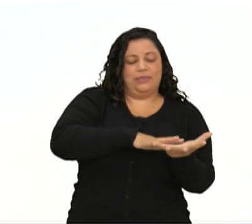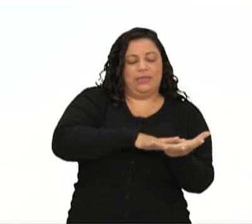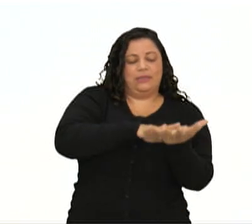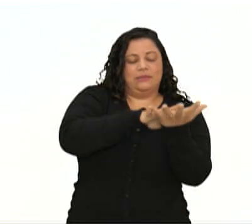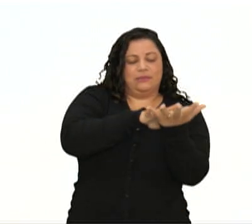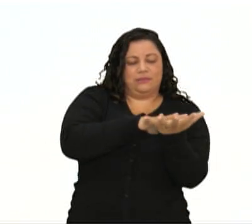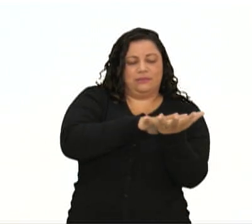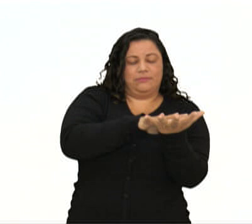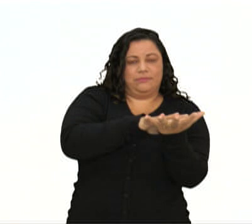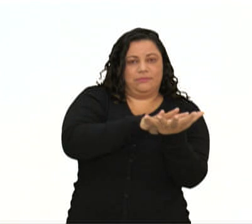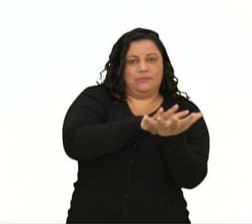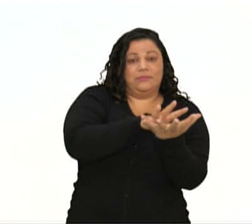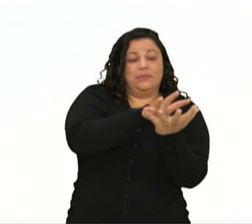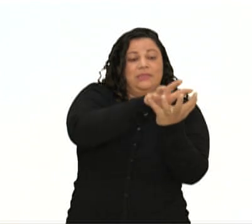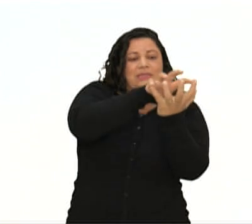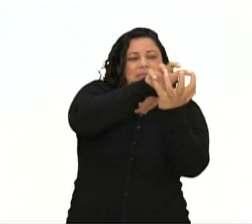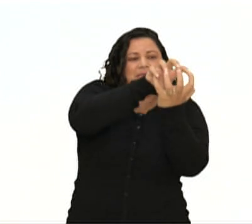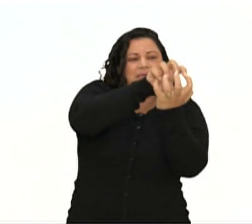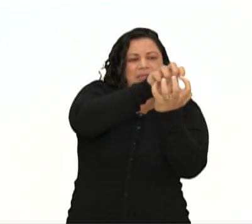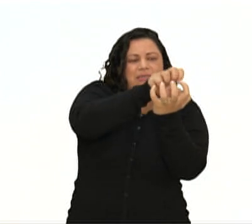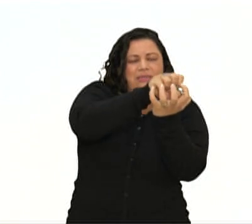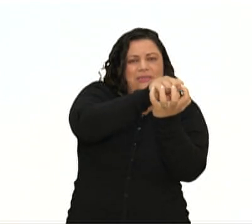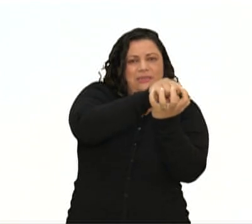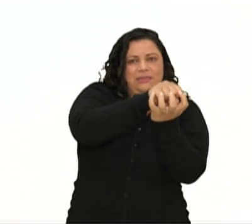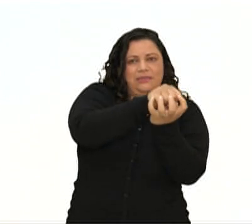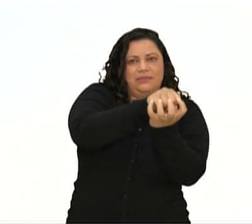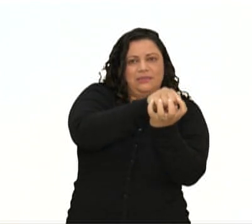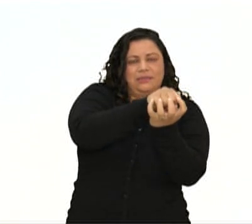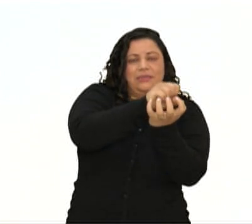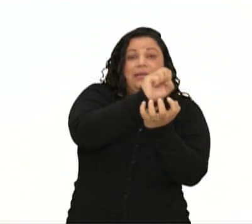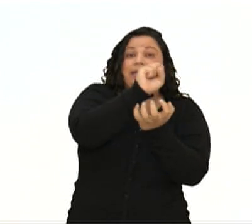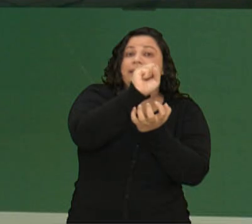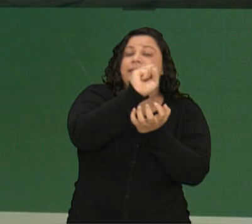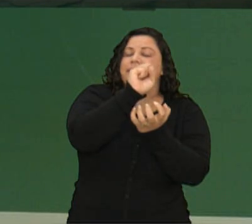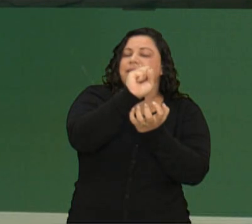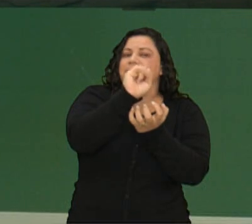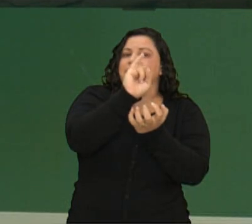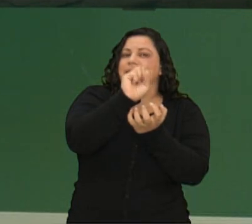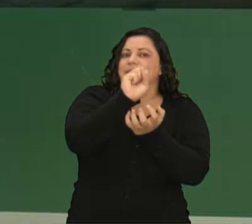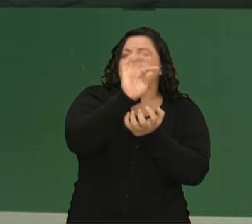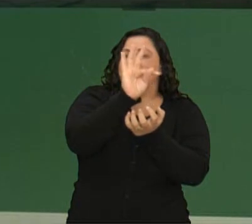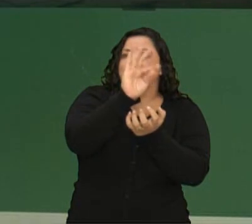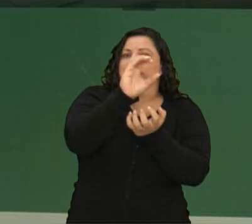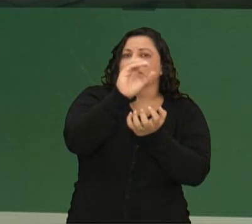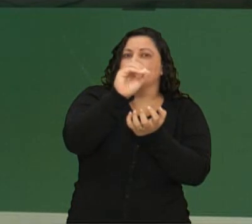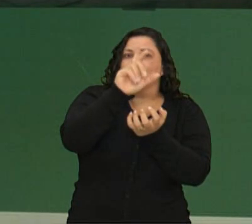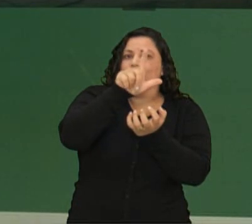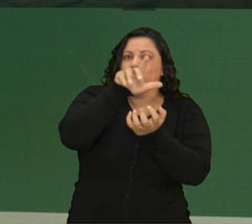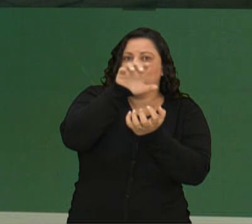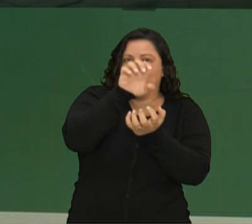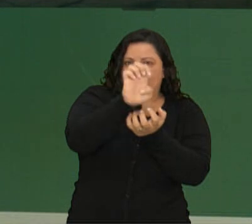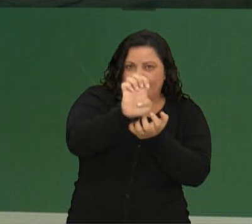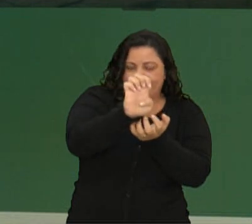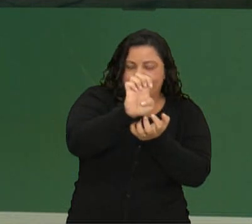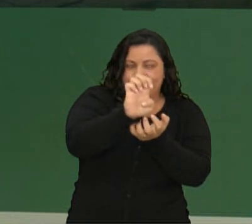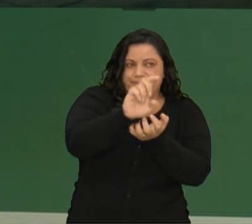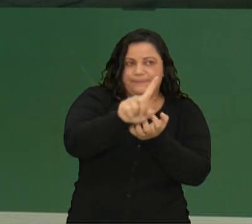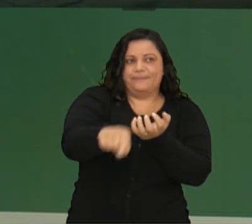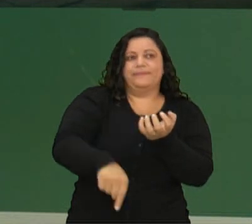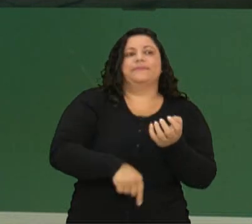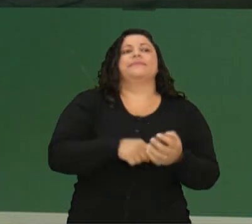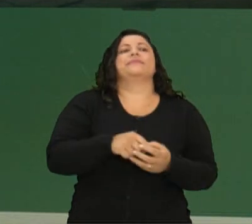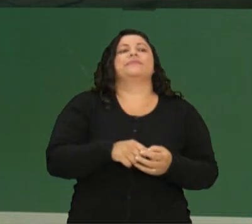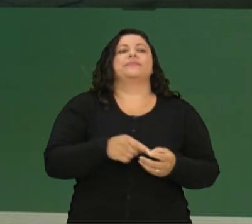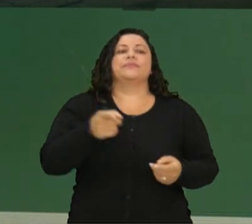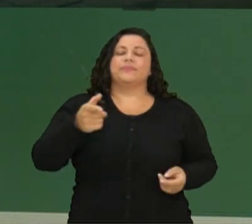eles se contraíram, houve então o que a gente chama de sístole, certo? Então, frisando mais uma vez, diástole